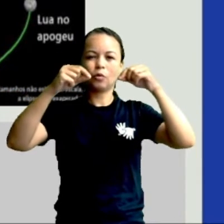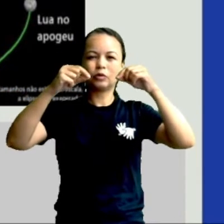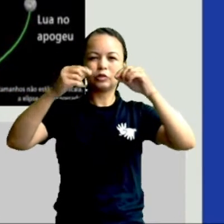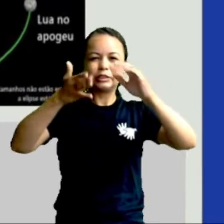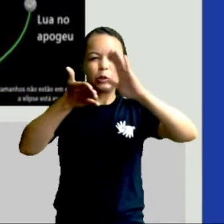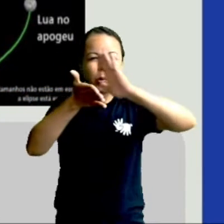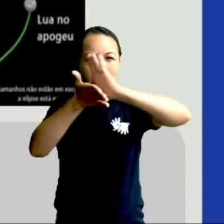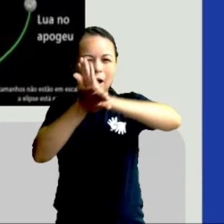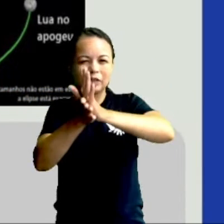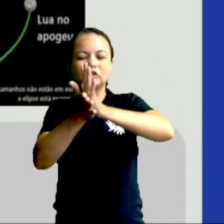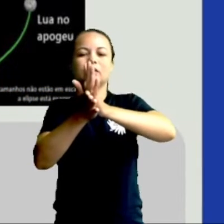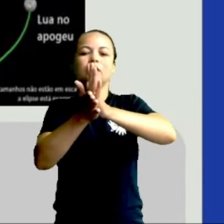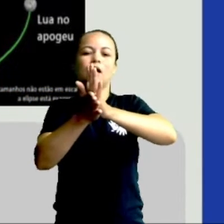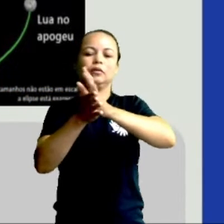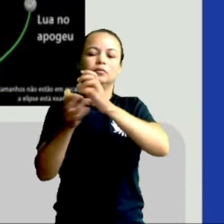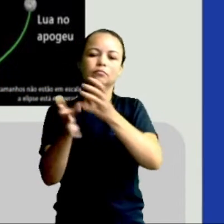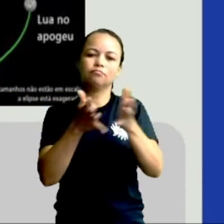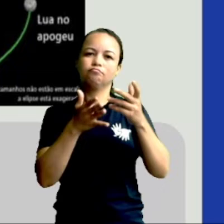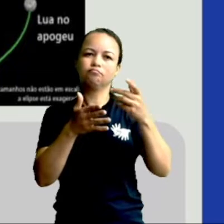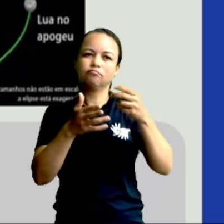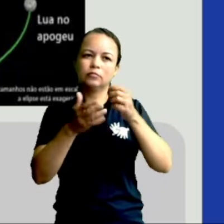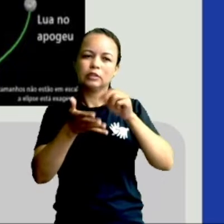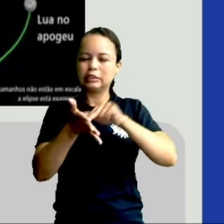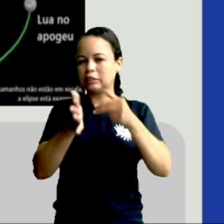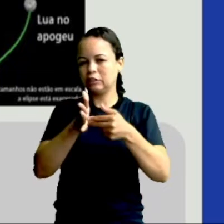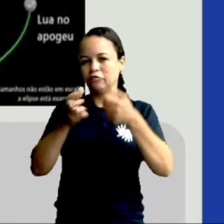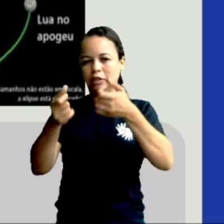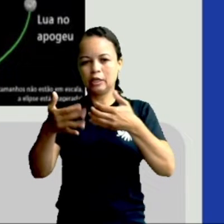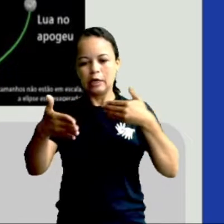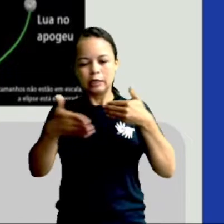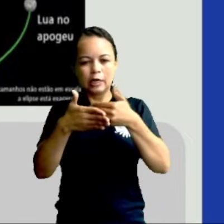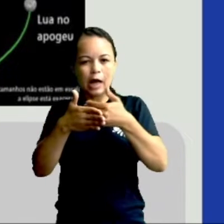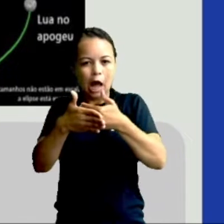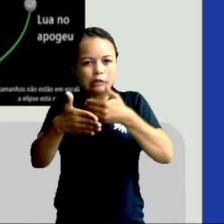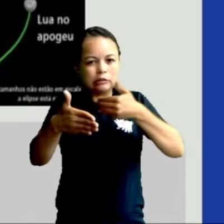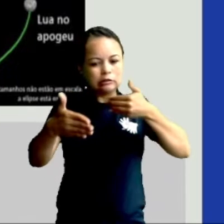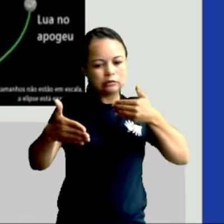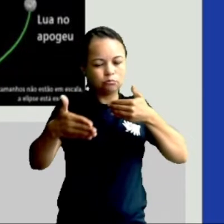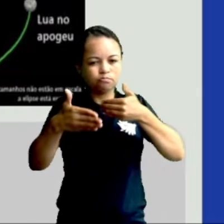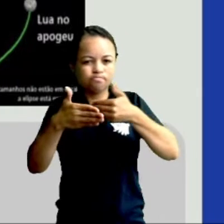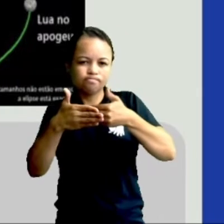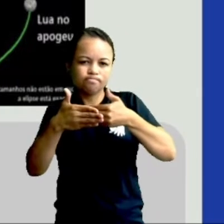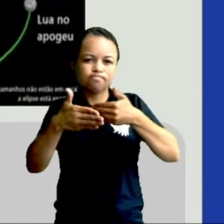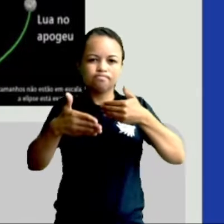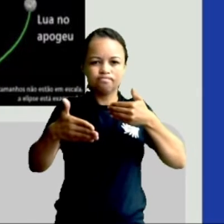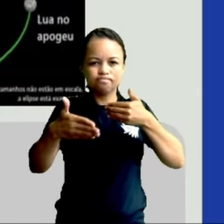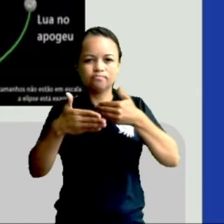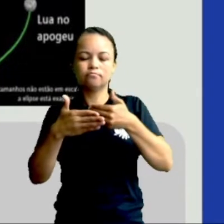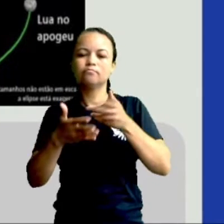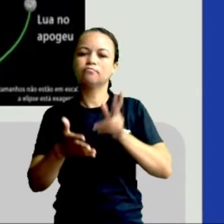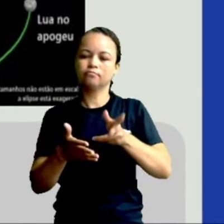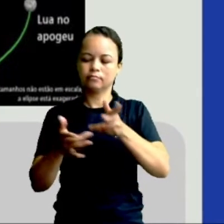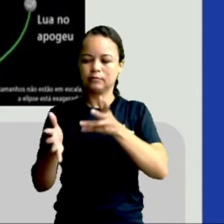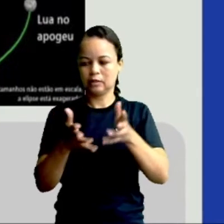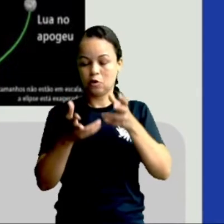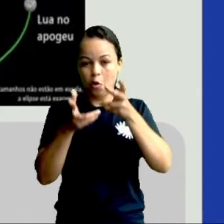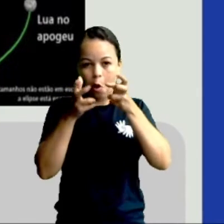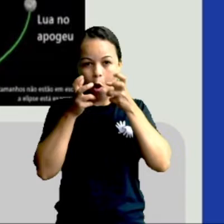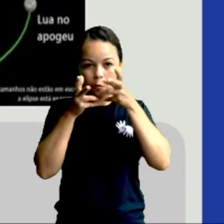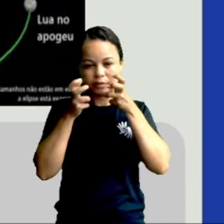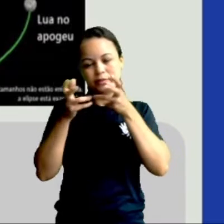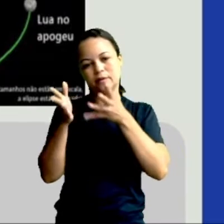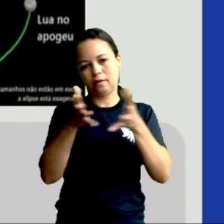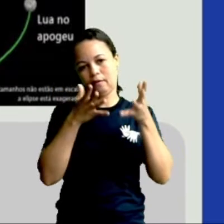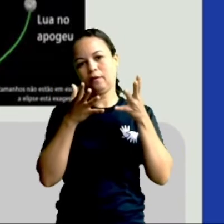achatado. Isso significa que sua distância em relação à Terra varia. Vocês podem olhar aí nessa imagem, ó, tá vendo? Então,